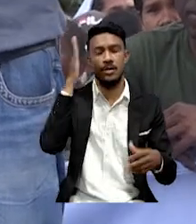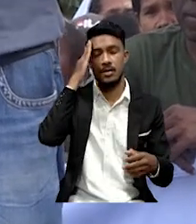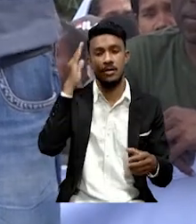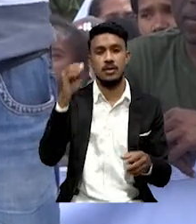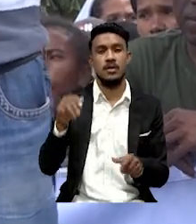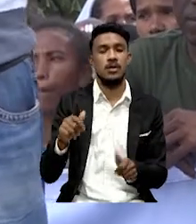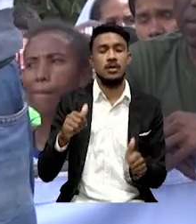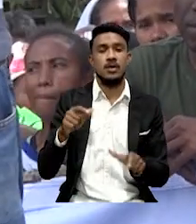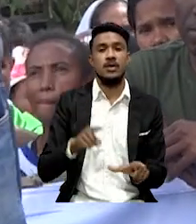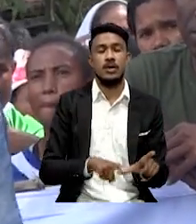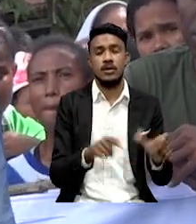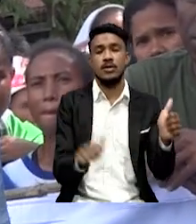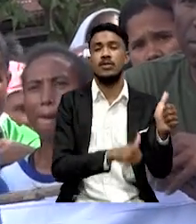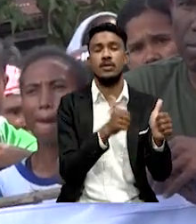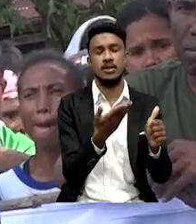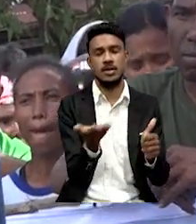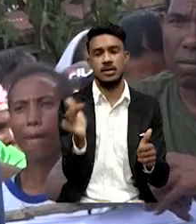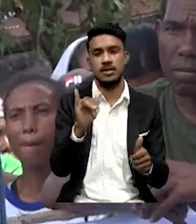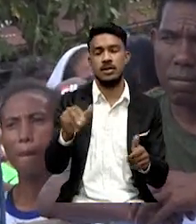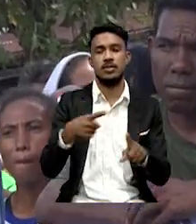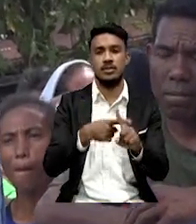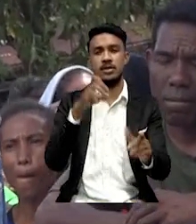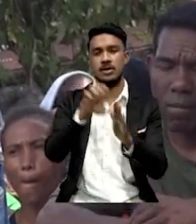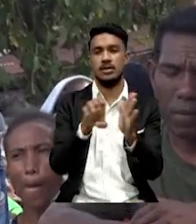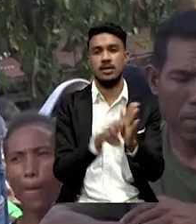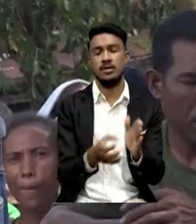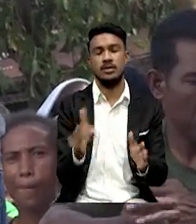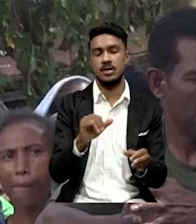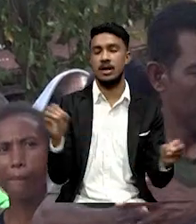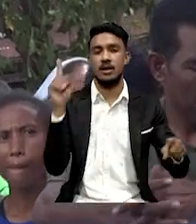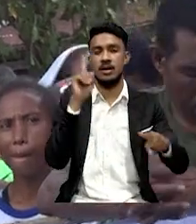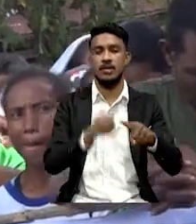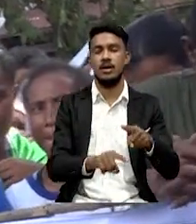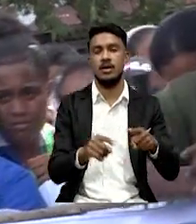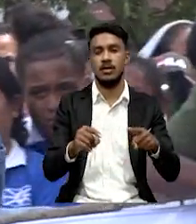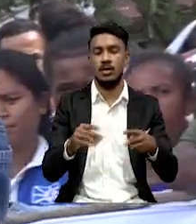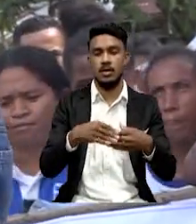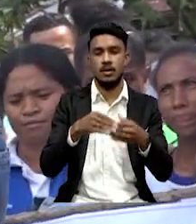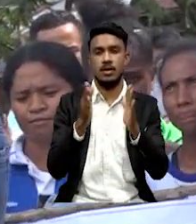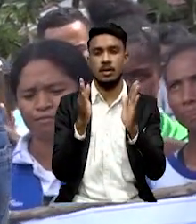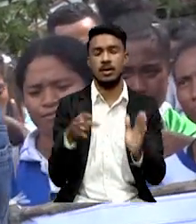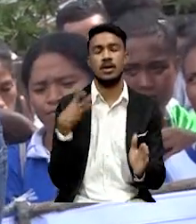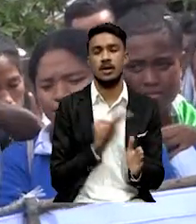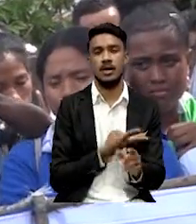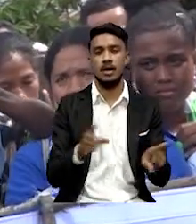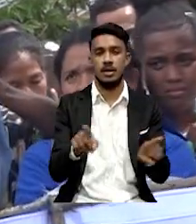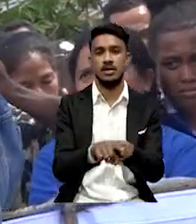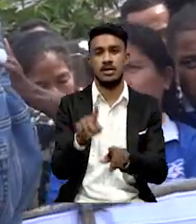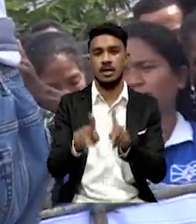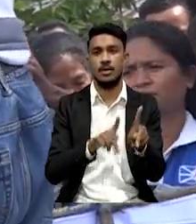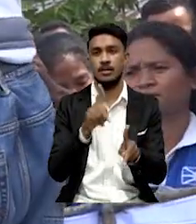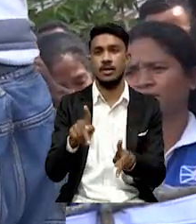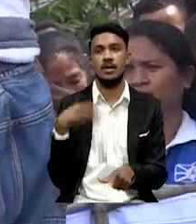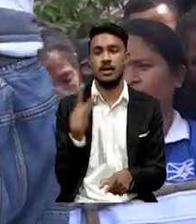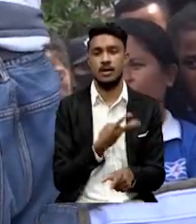dia, usi, estado. Tava sida la merece. A dolori, ita nudar povo, ita ne